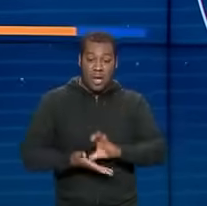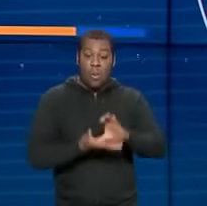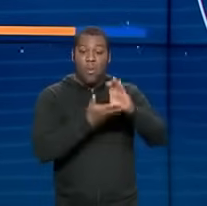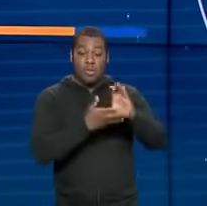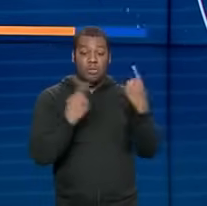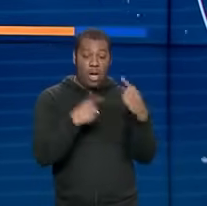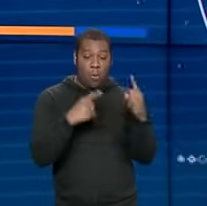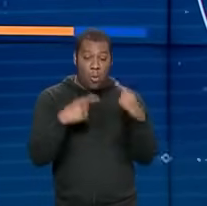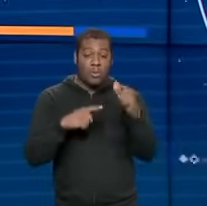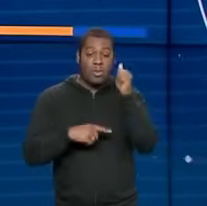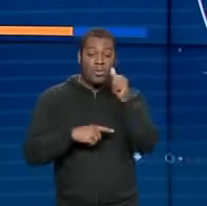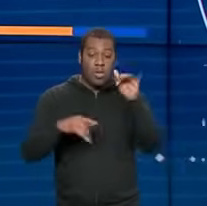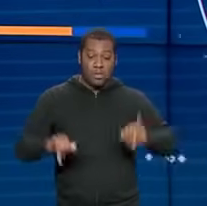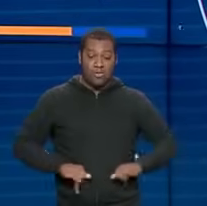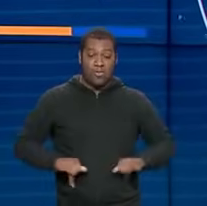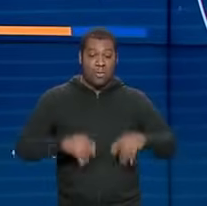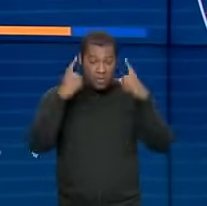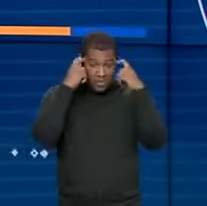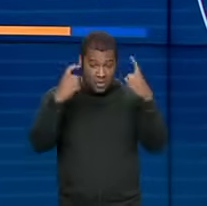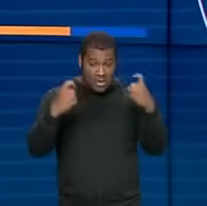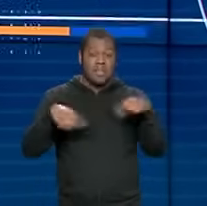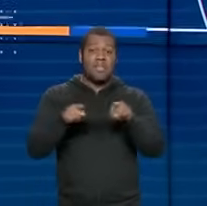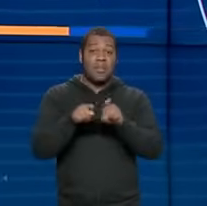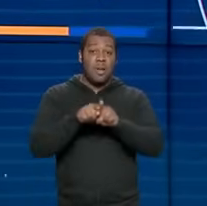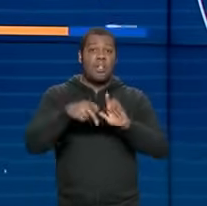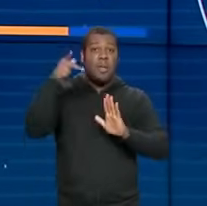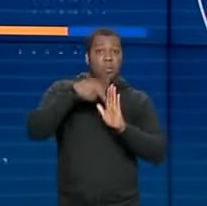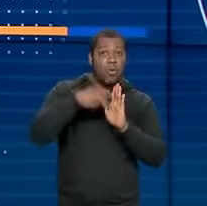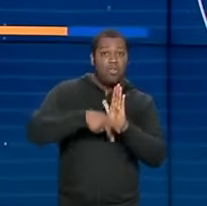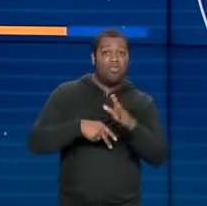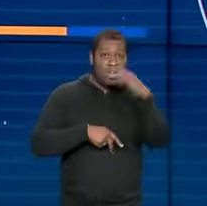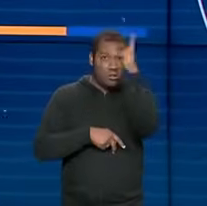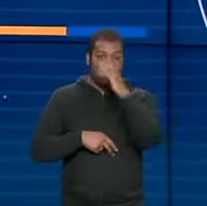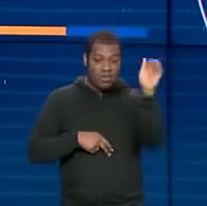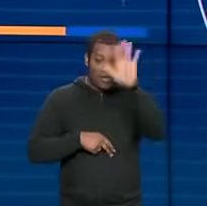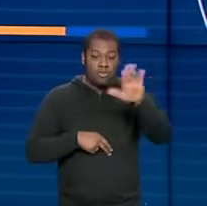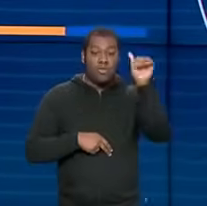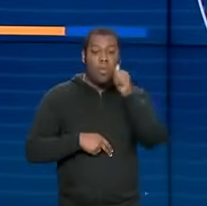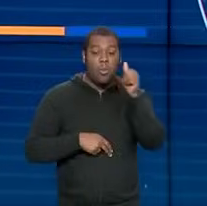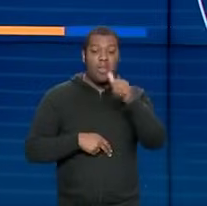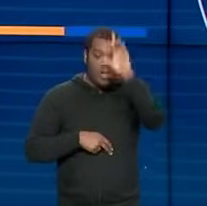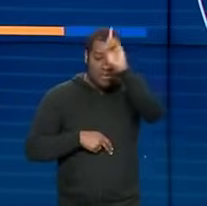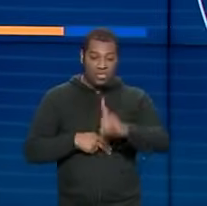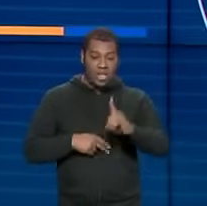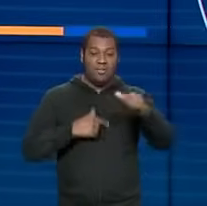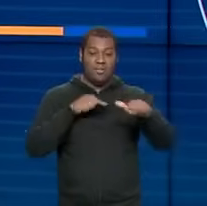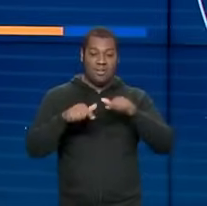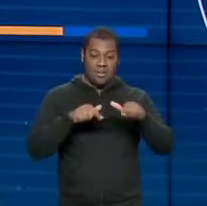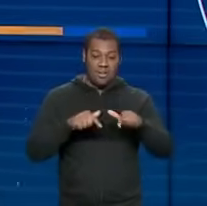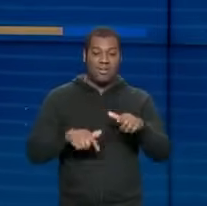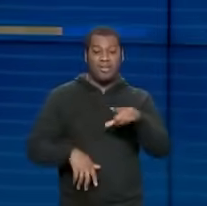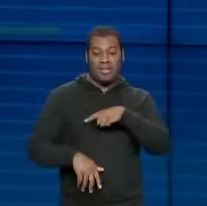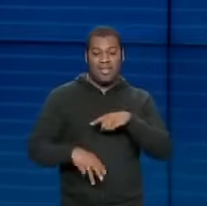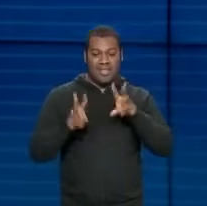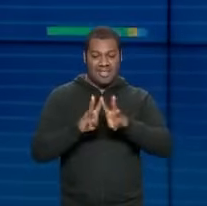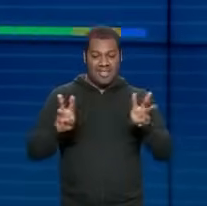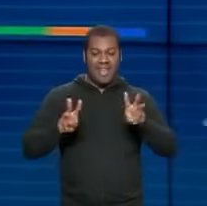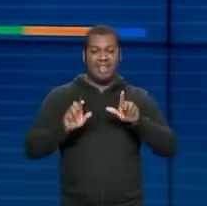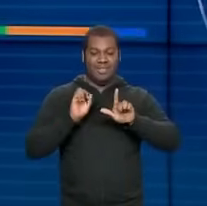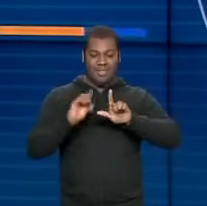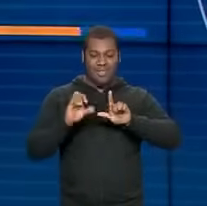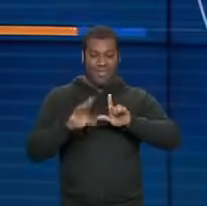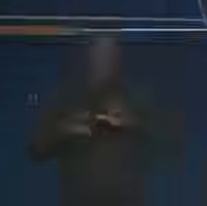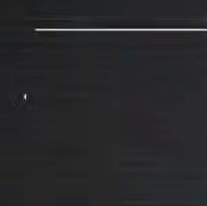violência no campo e a retomada do programa nacional de documentação da trabalhadora para outros detalhes acesse canal gov até a próxima tchau